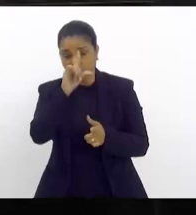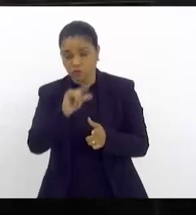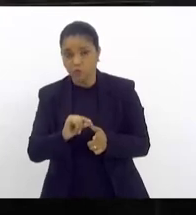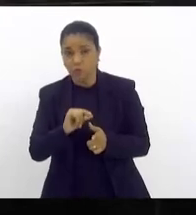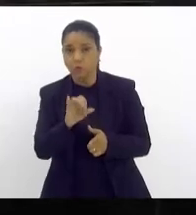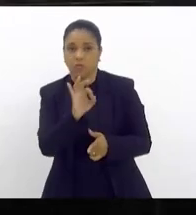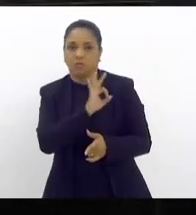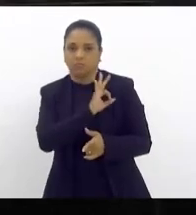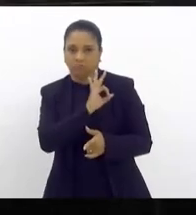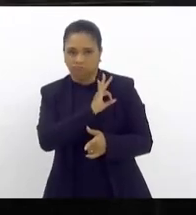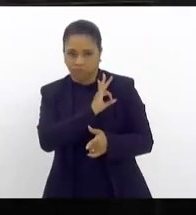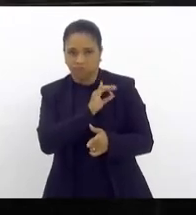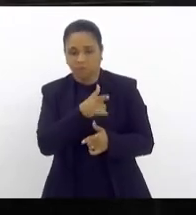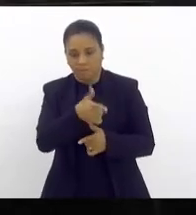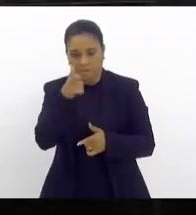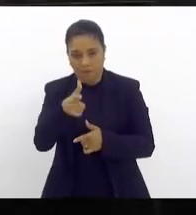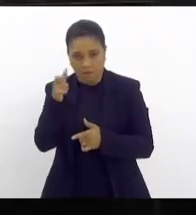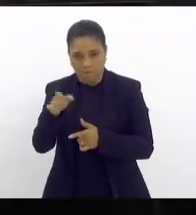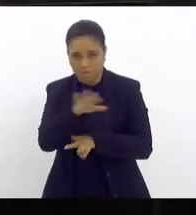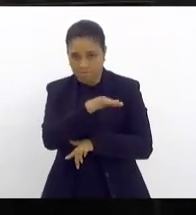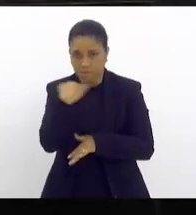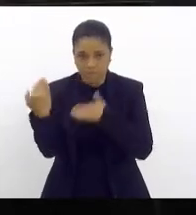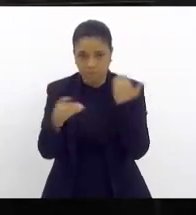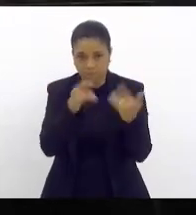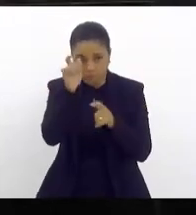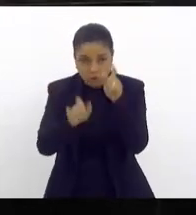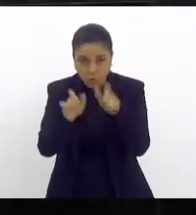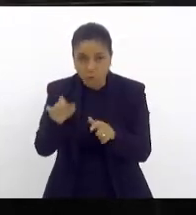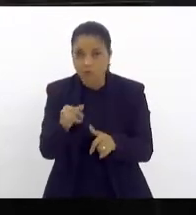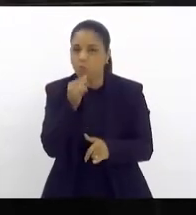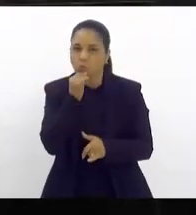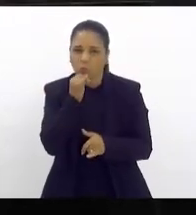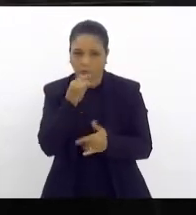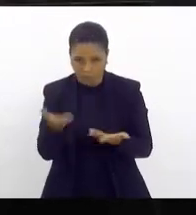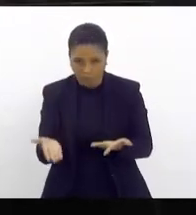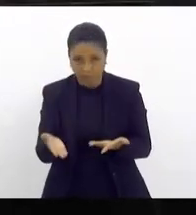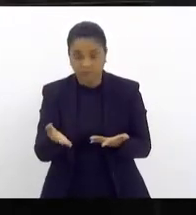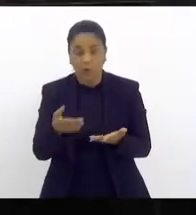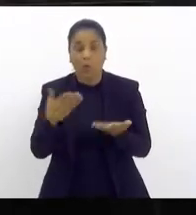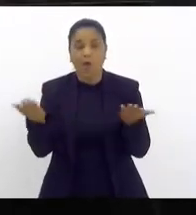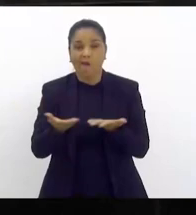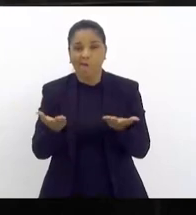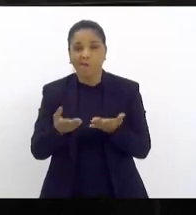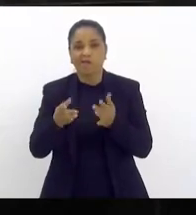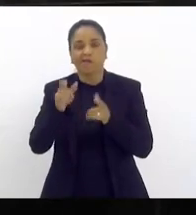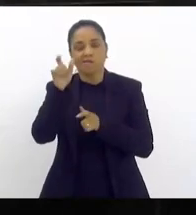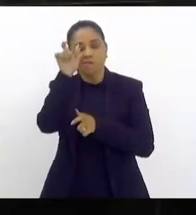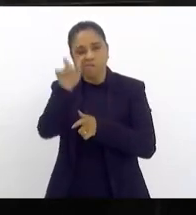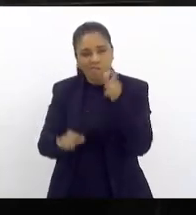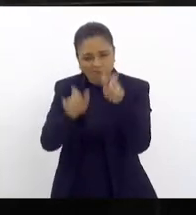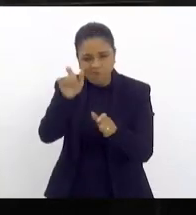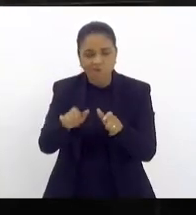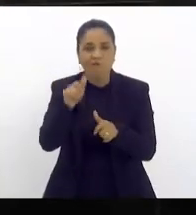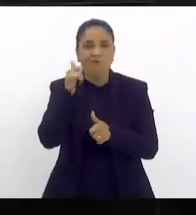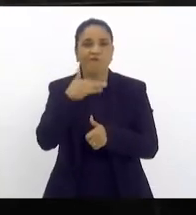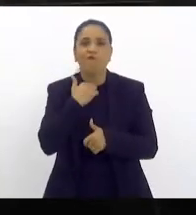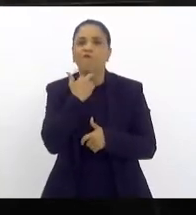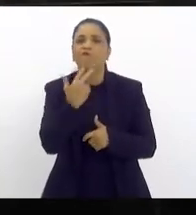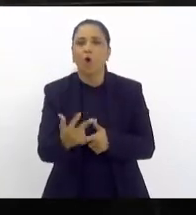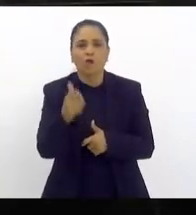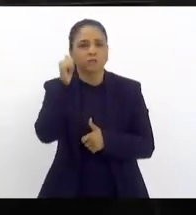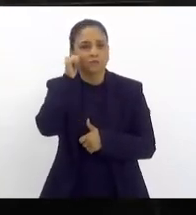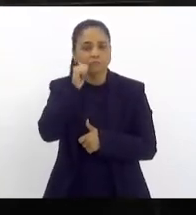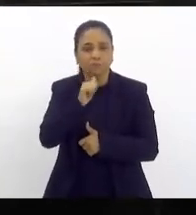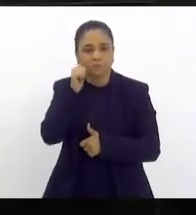faz nada para que isso ocorra então a gente traz aqui todas as vozes de mulheres de mães que perderam